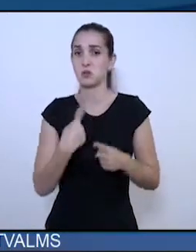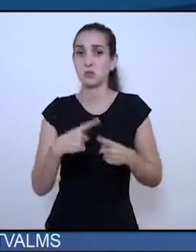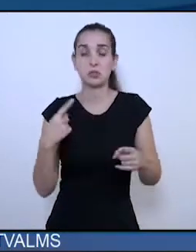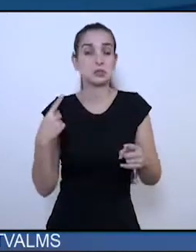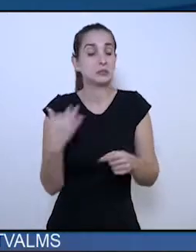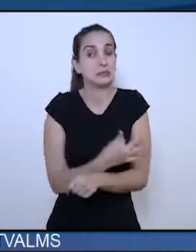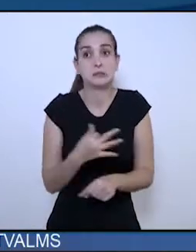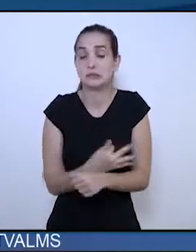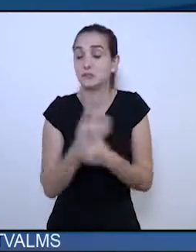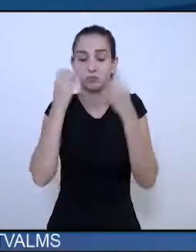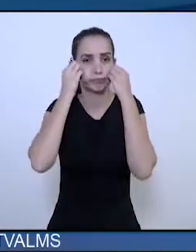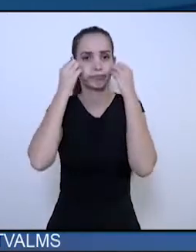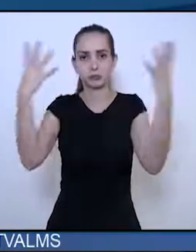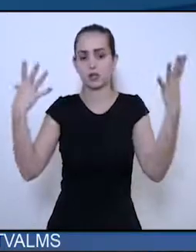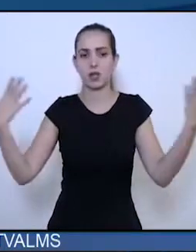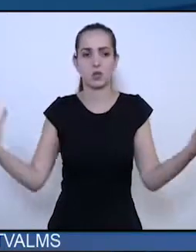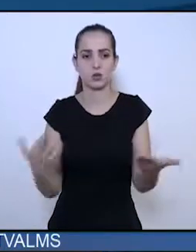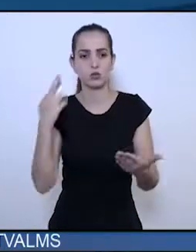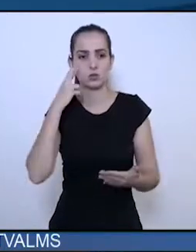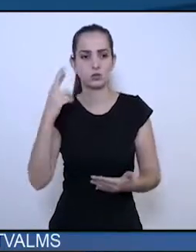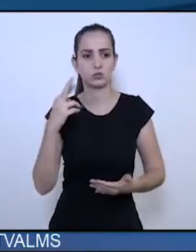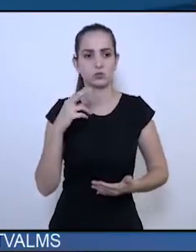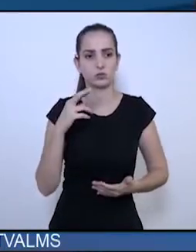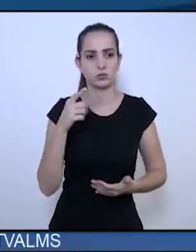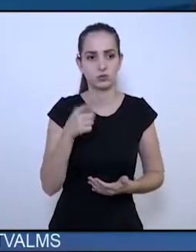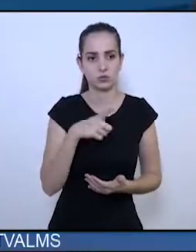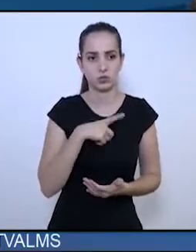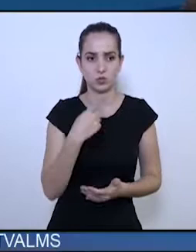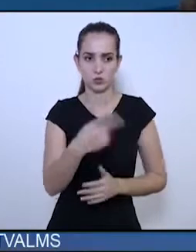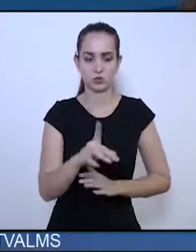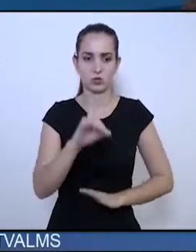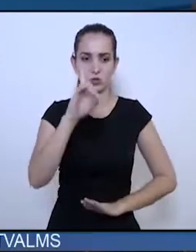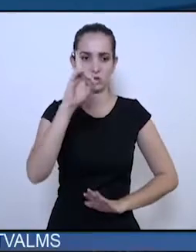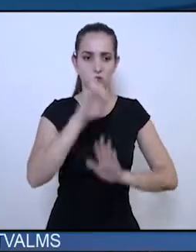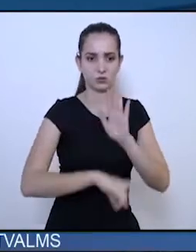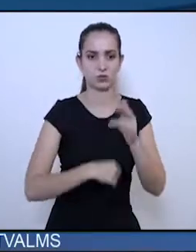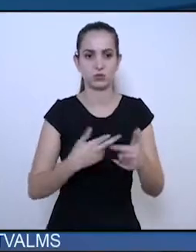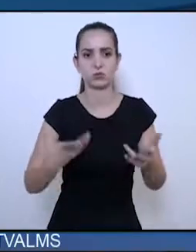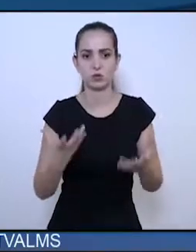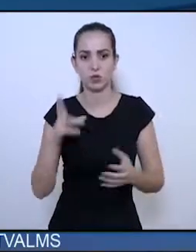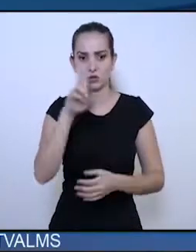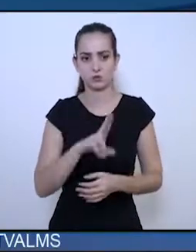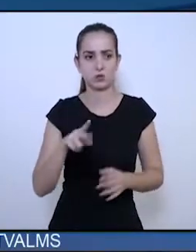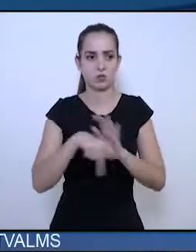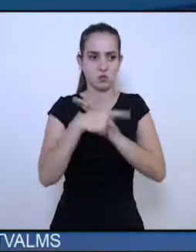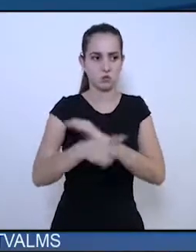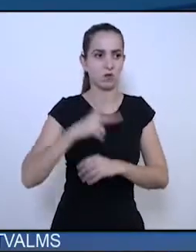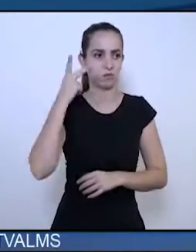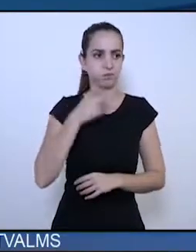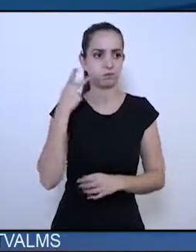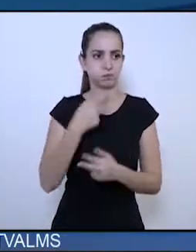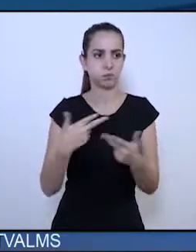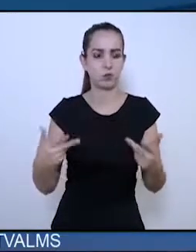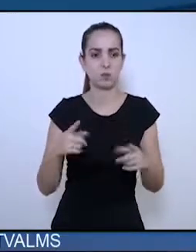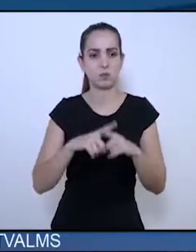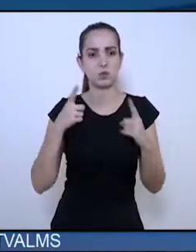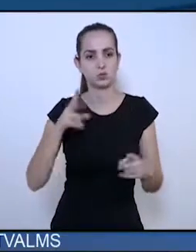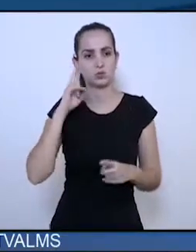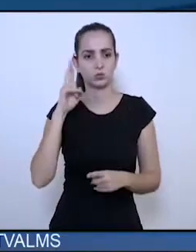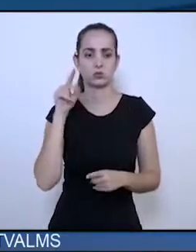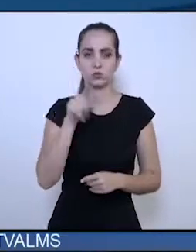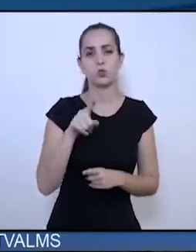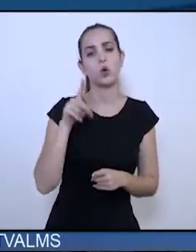Agora, Vossa Excelência quer usar, e está no seu direito, quer usar politicamente. Aí Vossa Excelência é que está